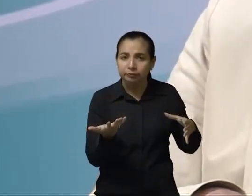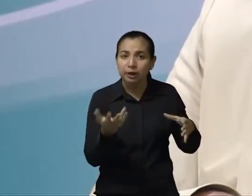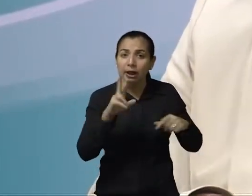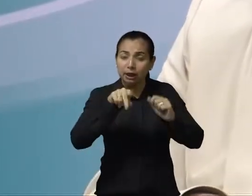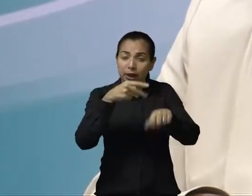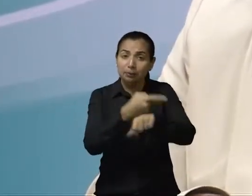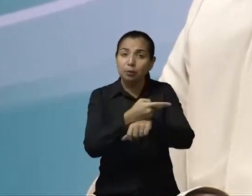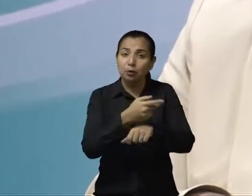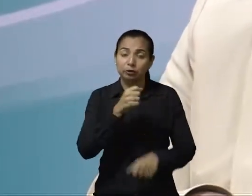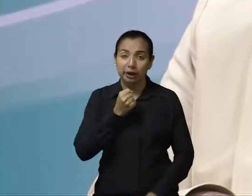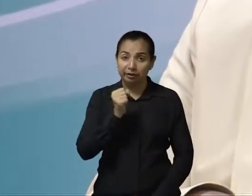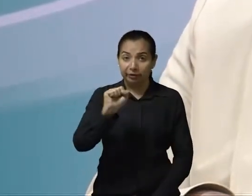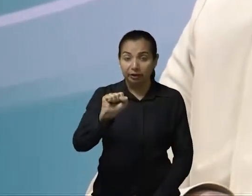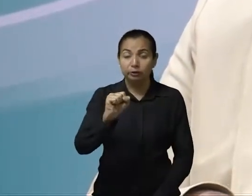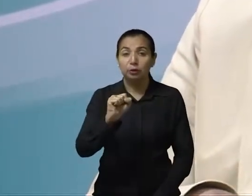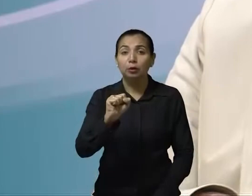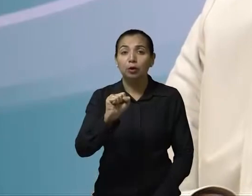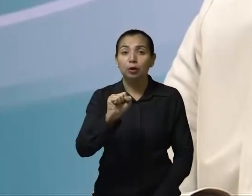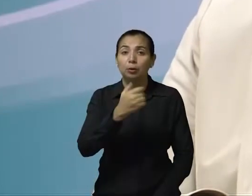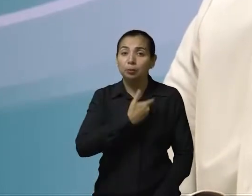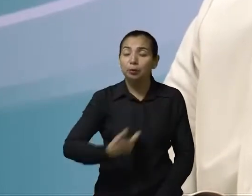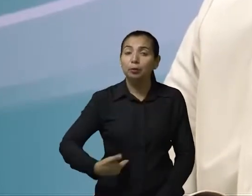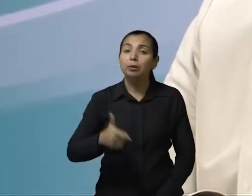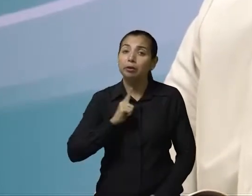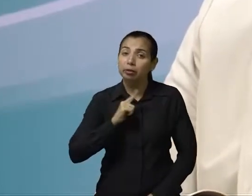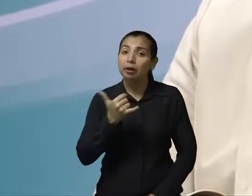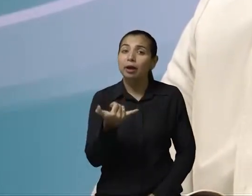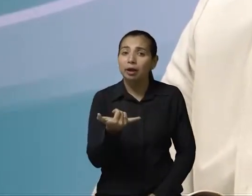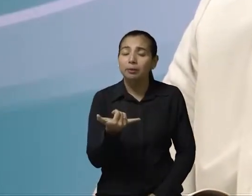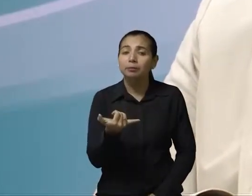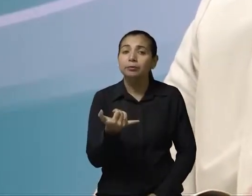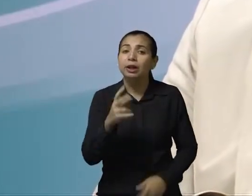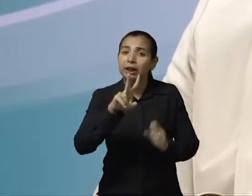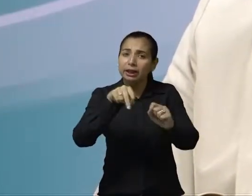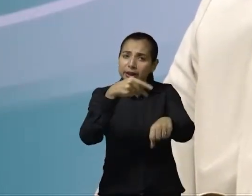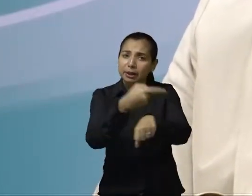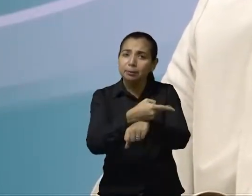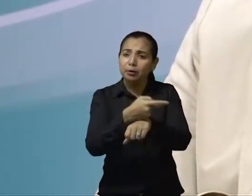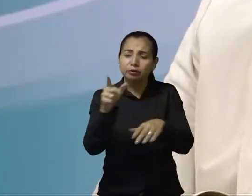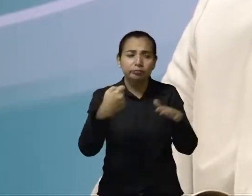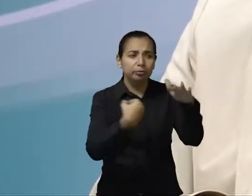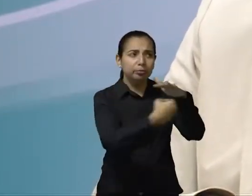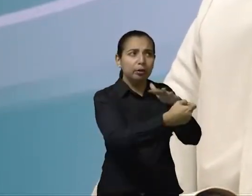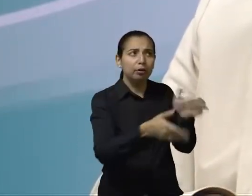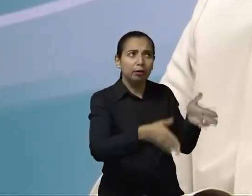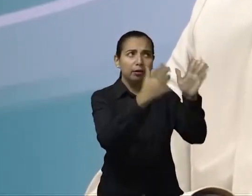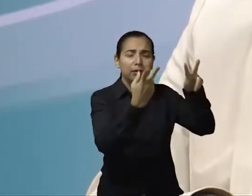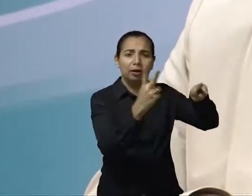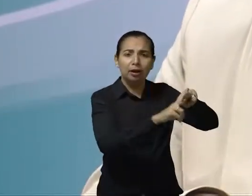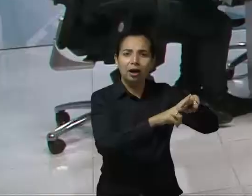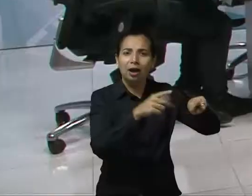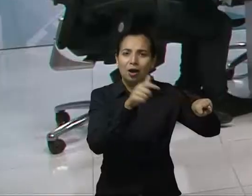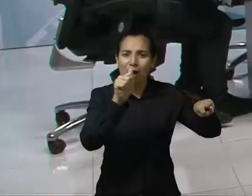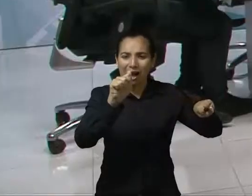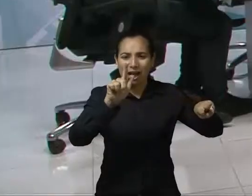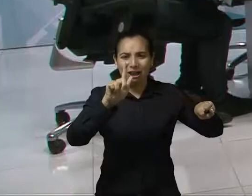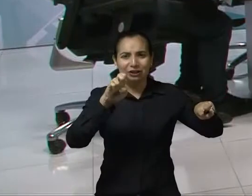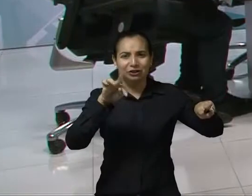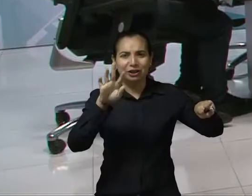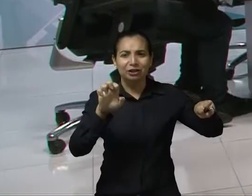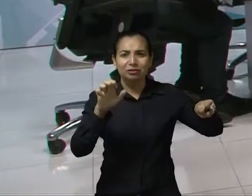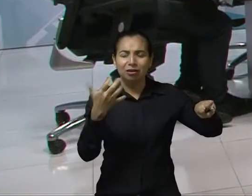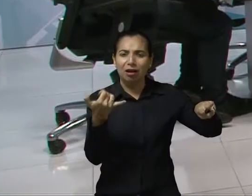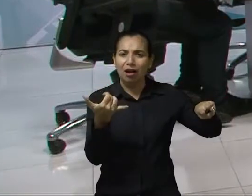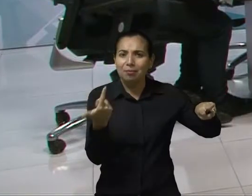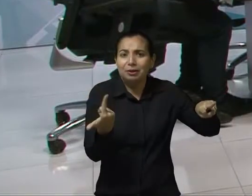Defensor Público, que também tem, e quando chegava no sistema penitenciário, o agente não precisa de arma. Mas o criminoso que você